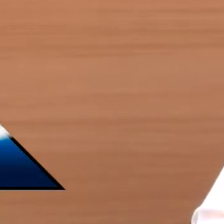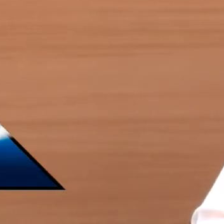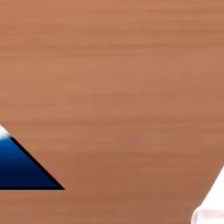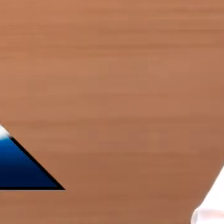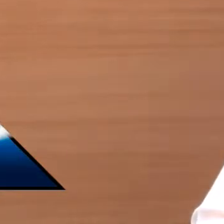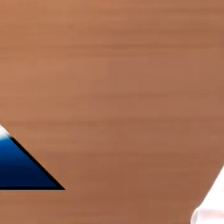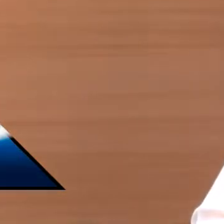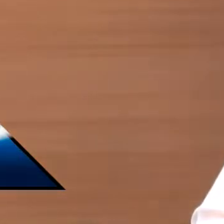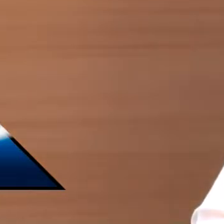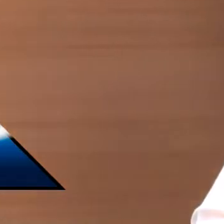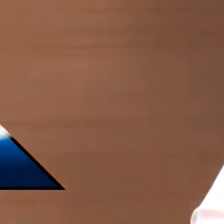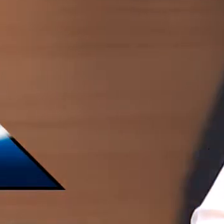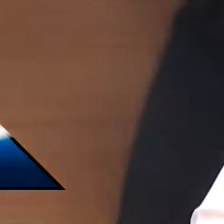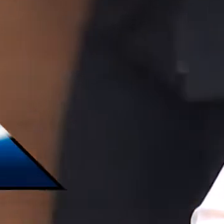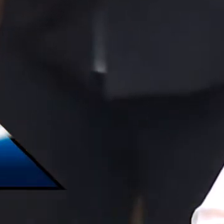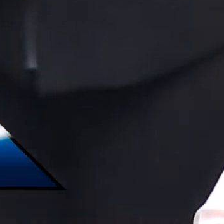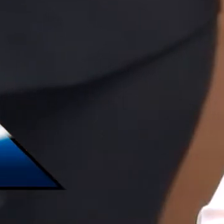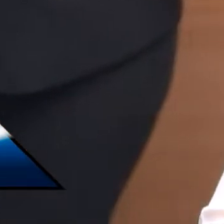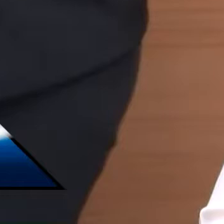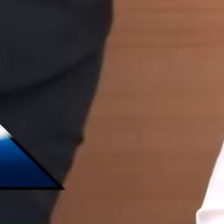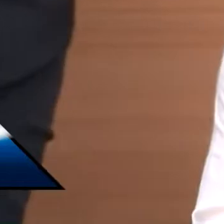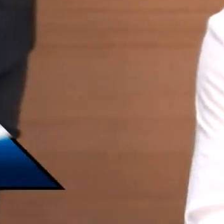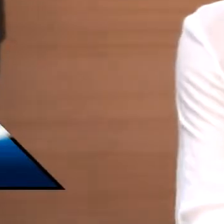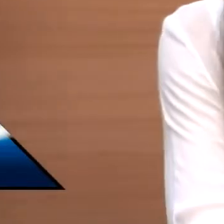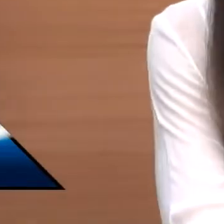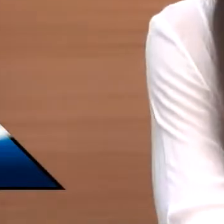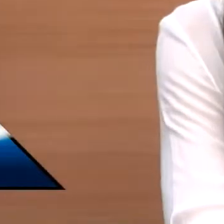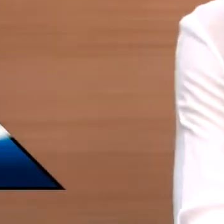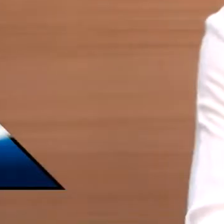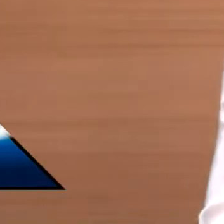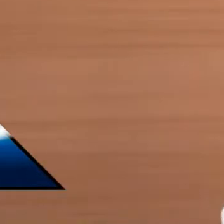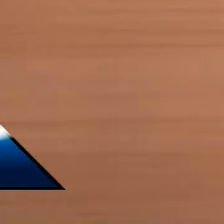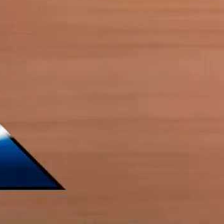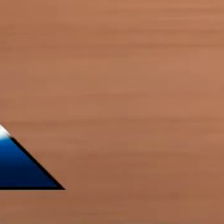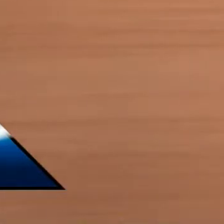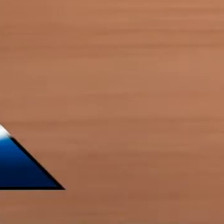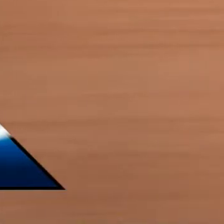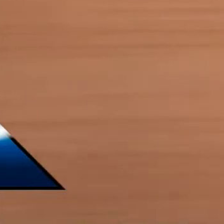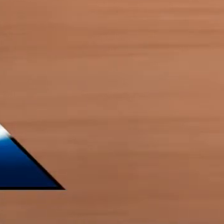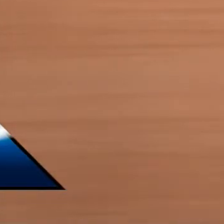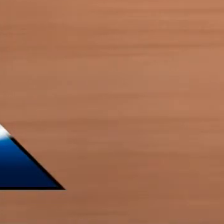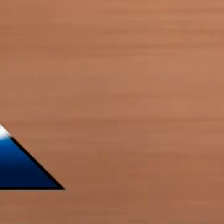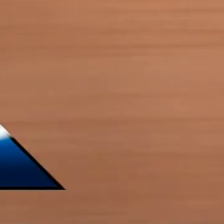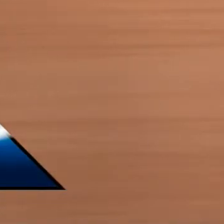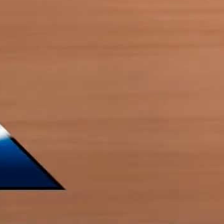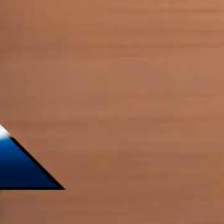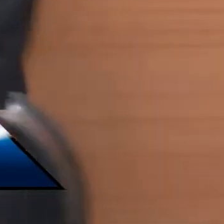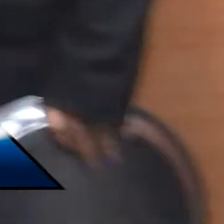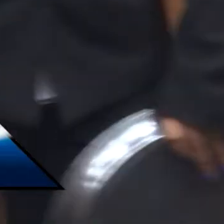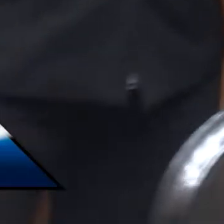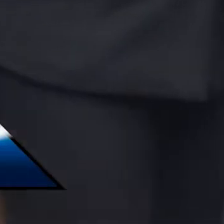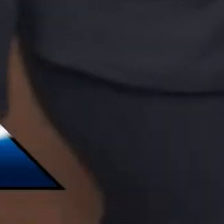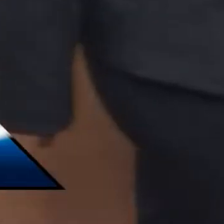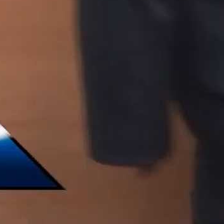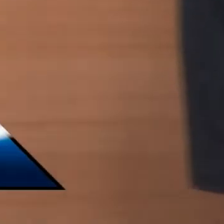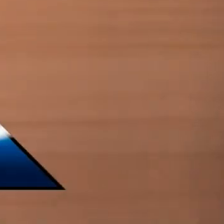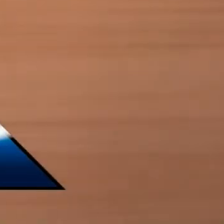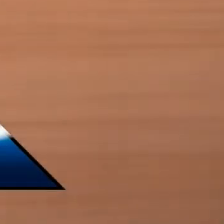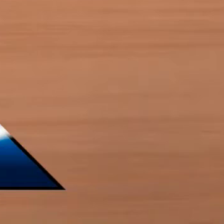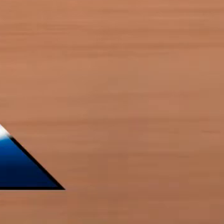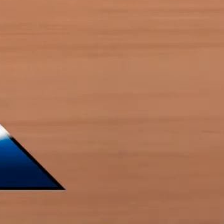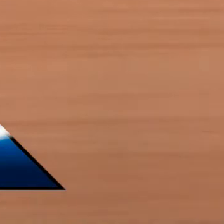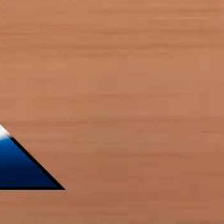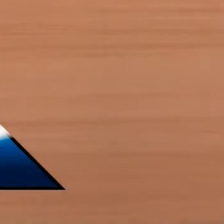Cidades Inteligentes, atua há mais de 15 anos no mundo corporativo, servindo empresas locais e globais